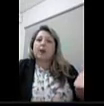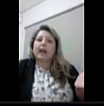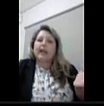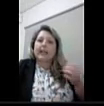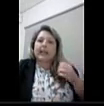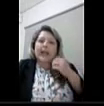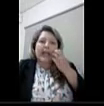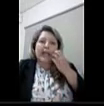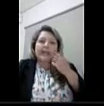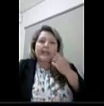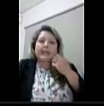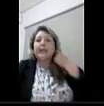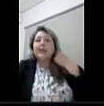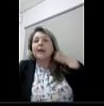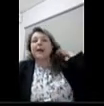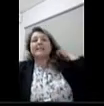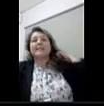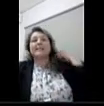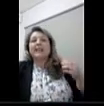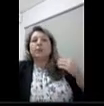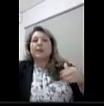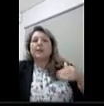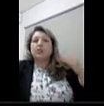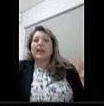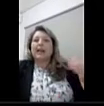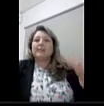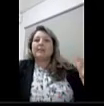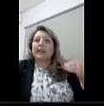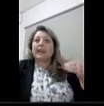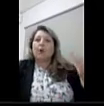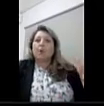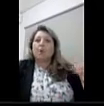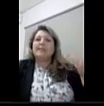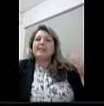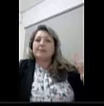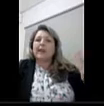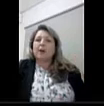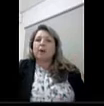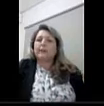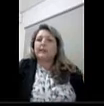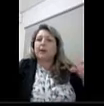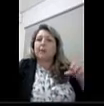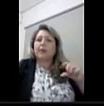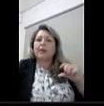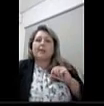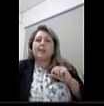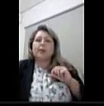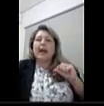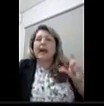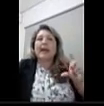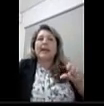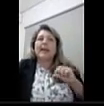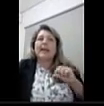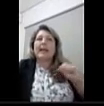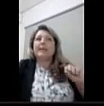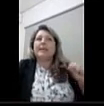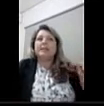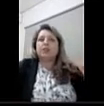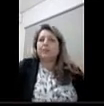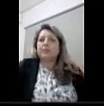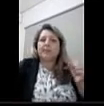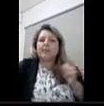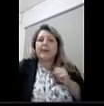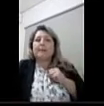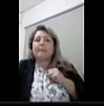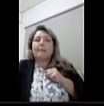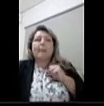melhor aquela regra, mas não já uma em cima da outra. Então, por exemplo, A, M antes